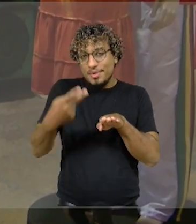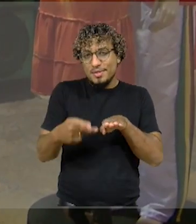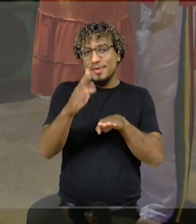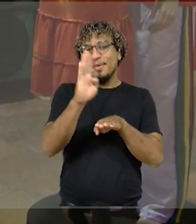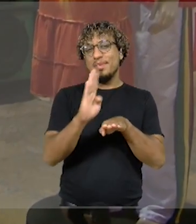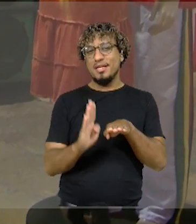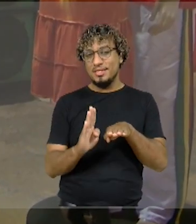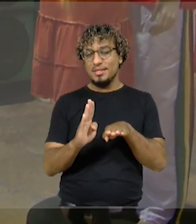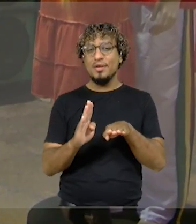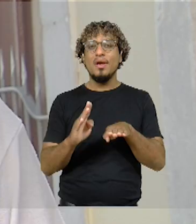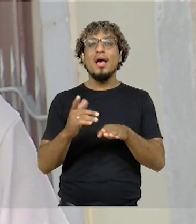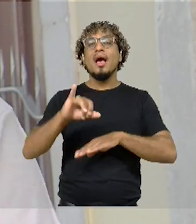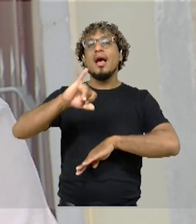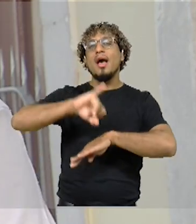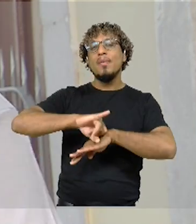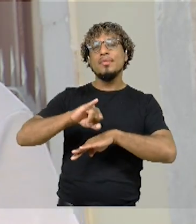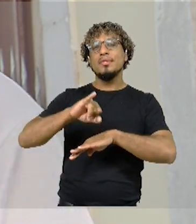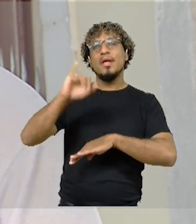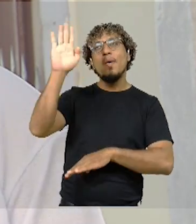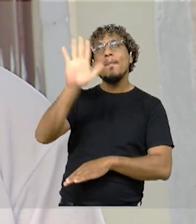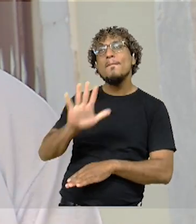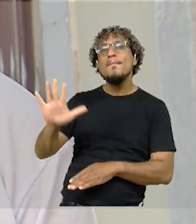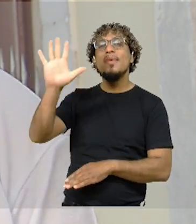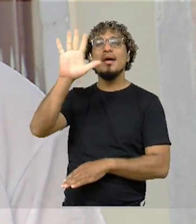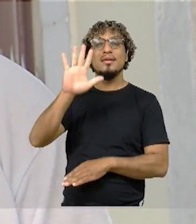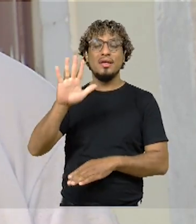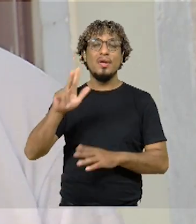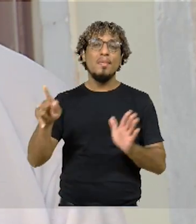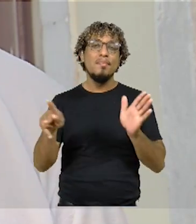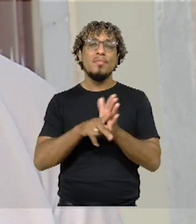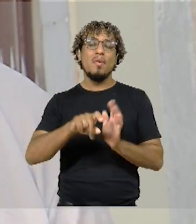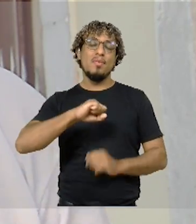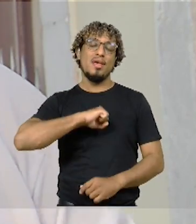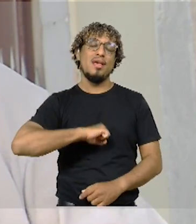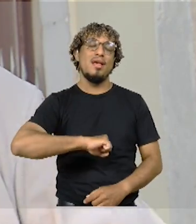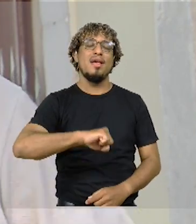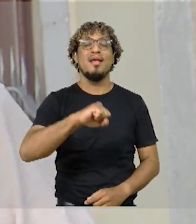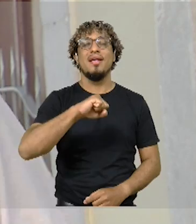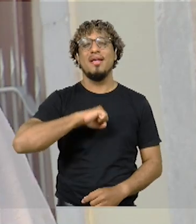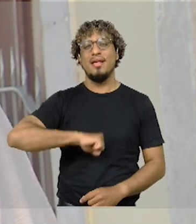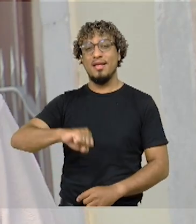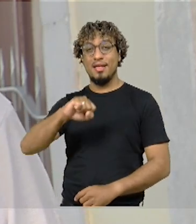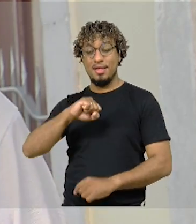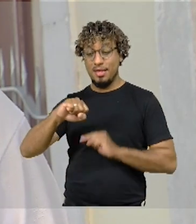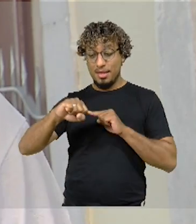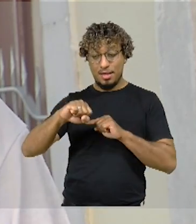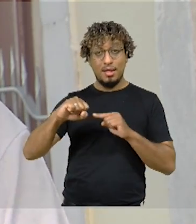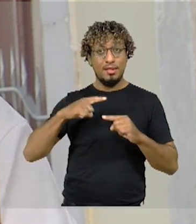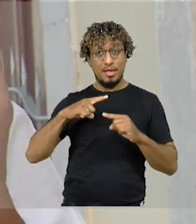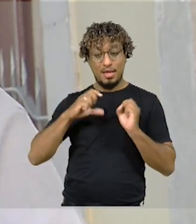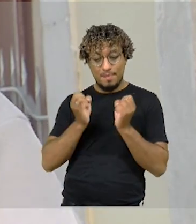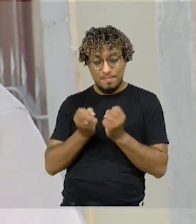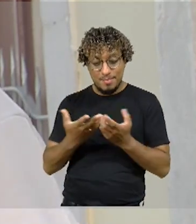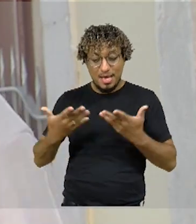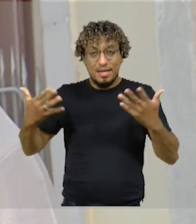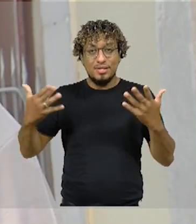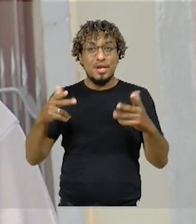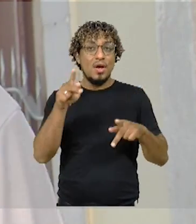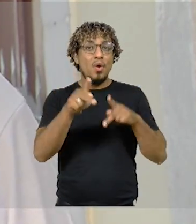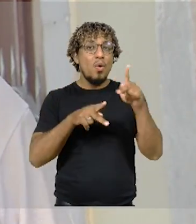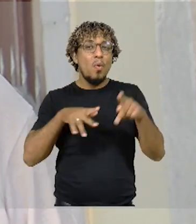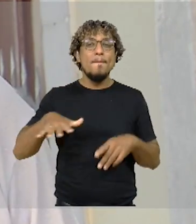capital nacional do reggae. O reggae ele tem uma magia que faz com que a população de São Luís, fez com